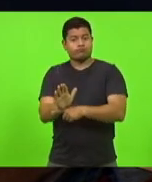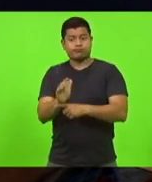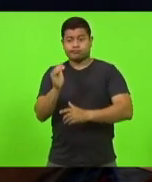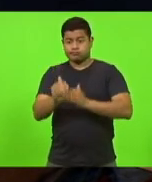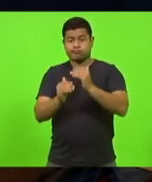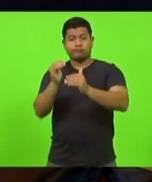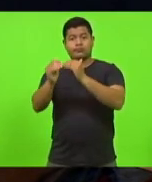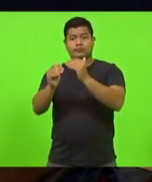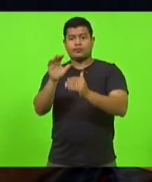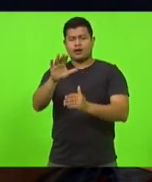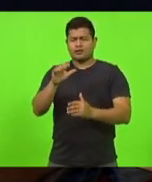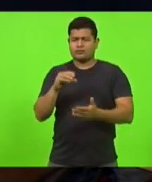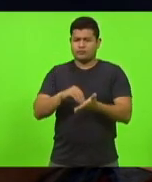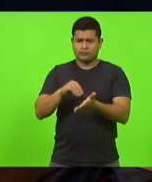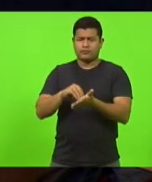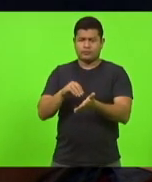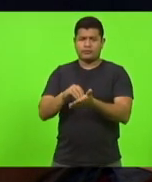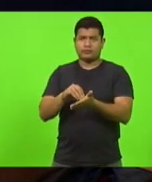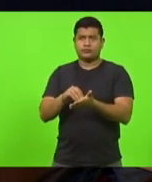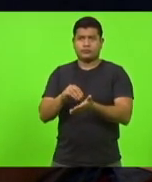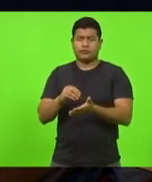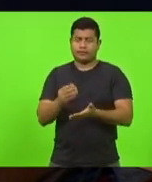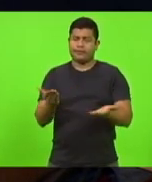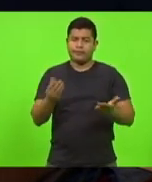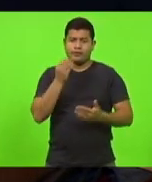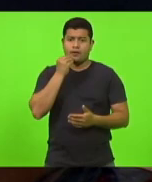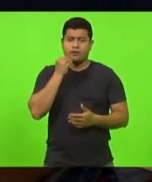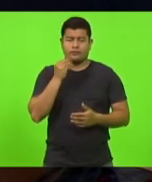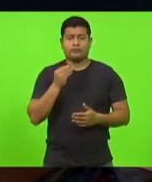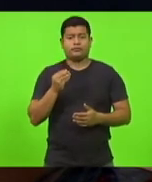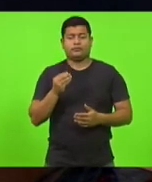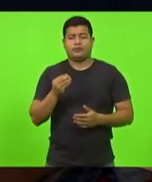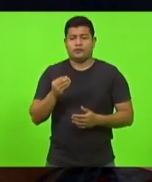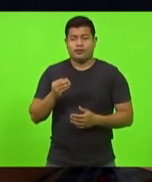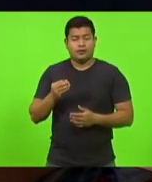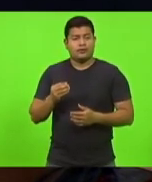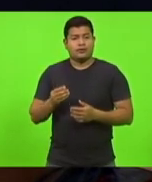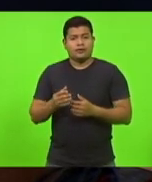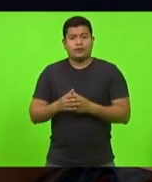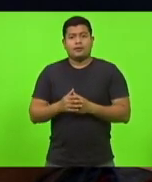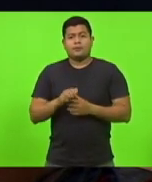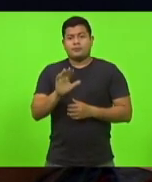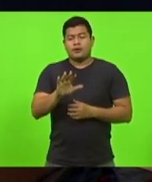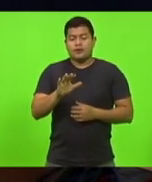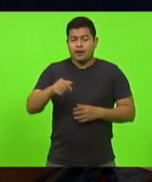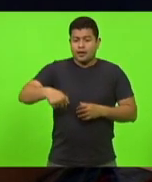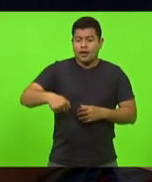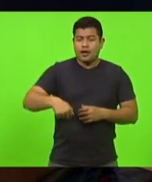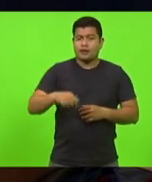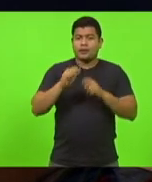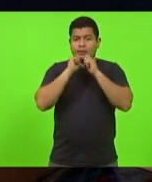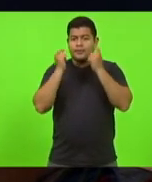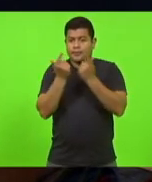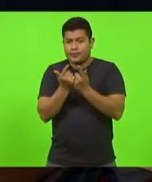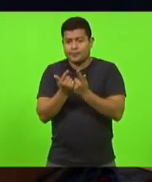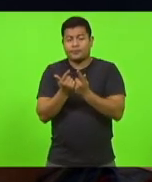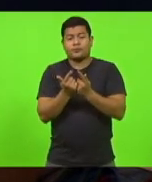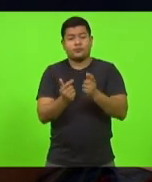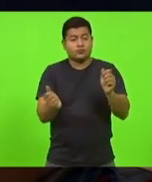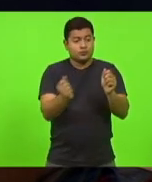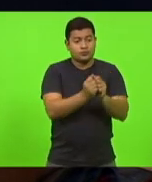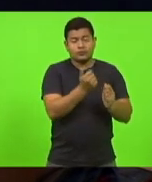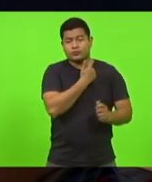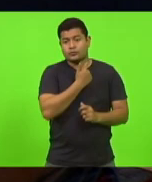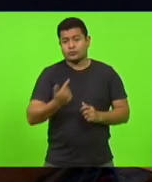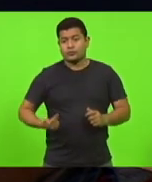não chegamos no nível que todos nós merecemos. Nós, dessa casa, o próprio governo e a